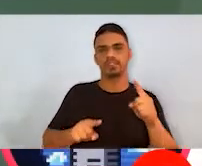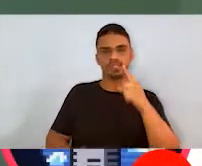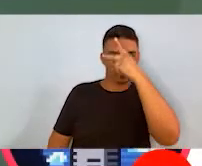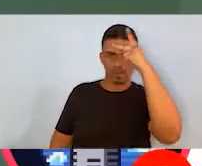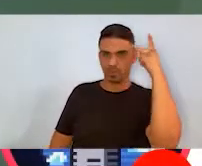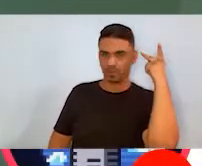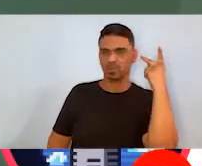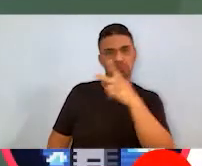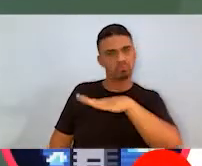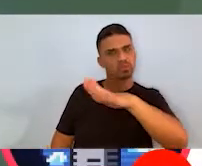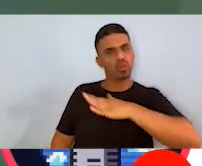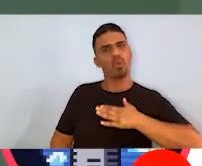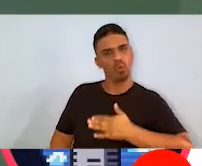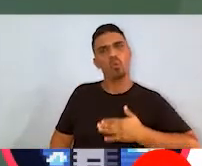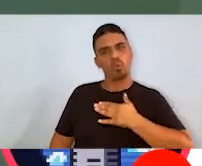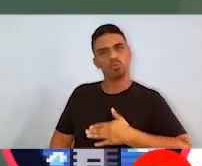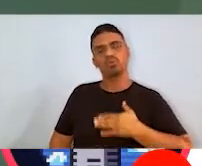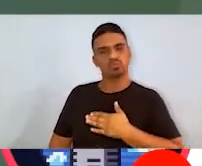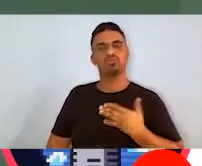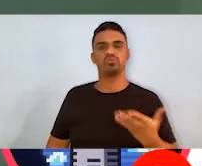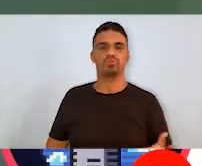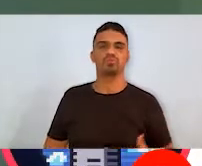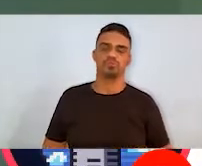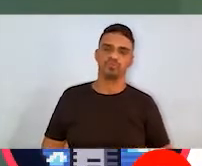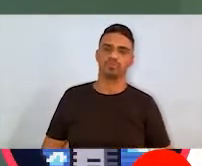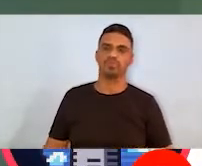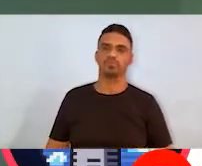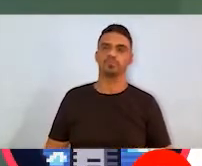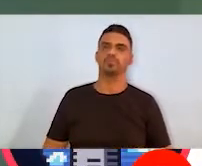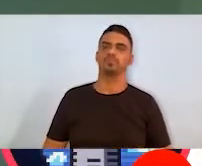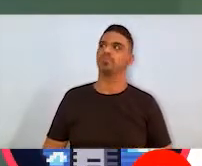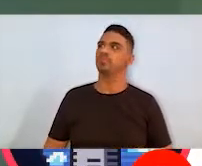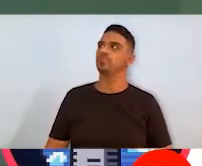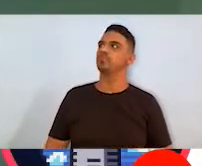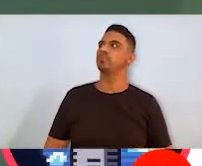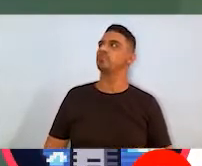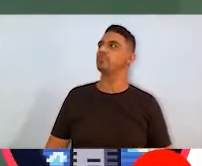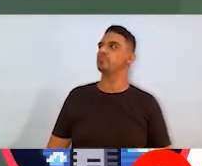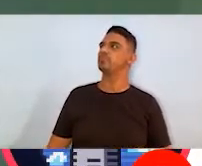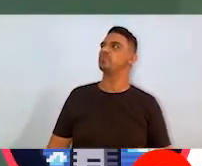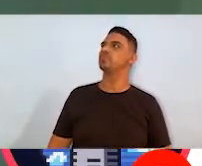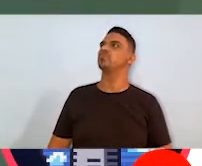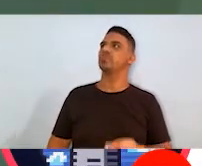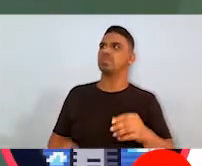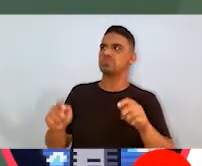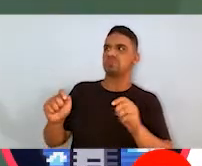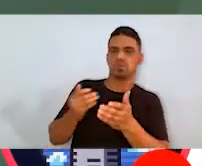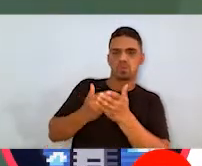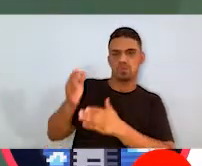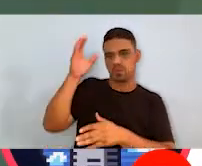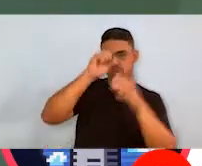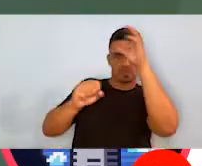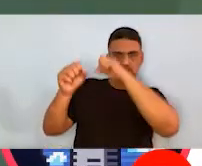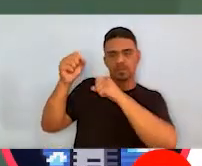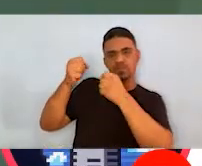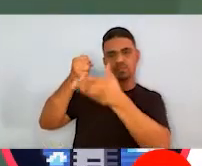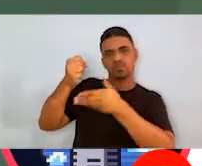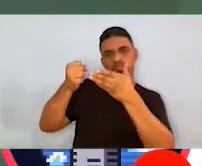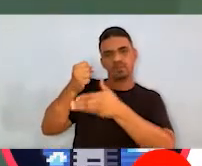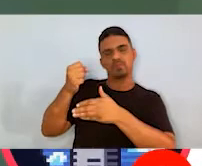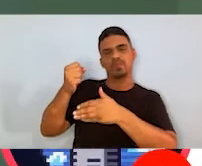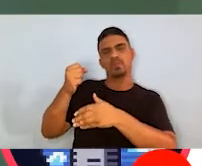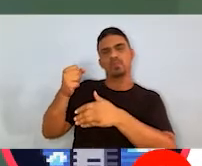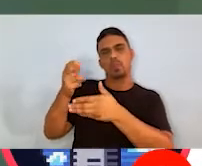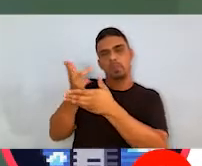curte. Deixa eu ver, antes de falar disso, então, mais alguém fez pergunta. Vale a pena começar aprendendo os fundamentos do desenho primeiro ou